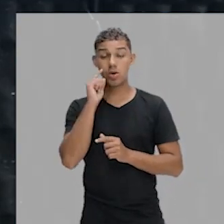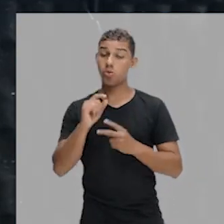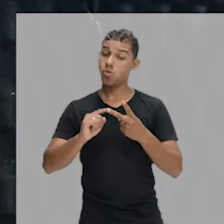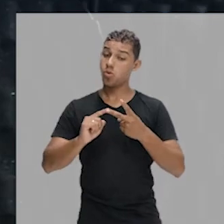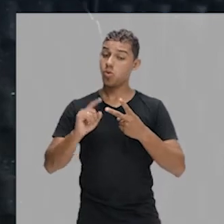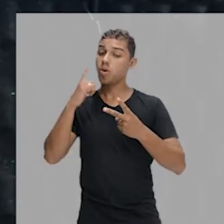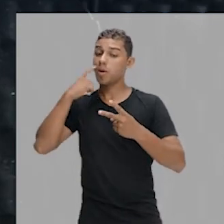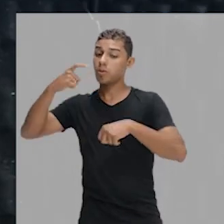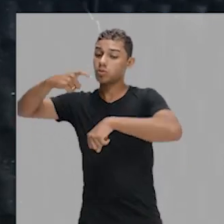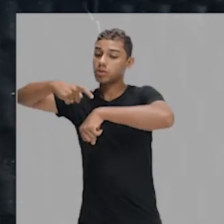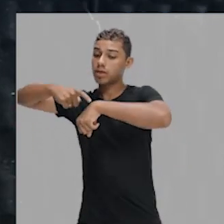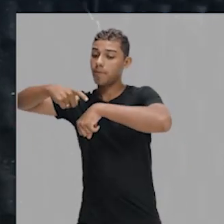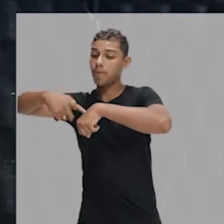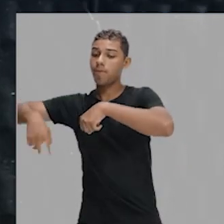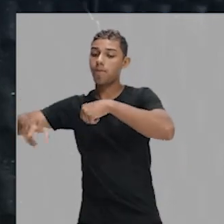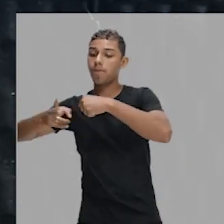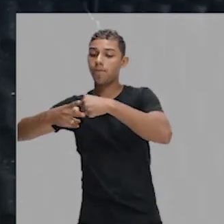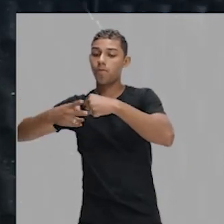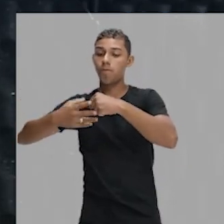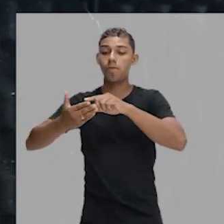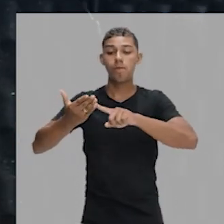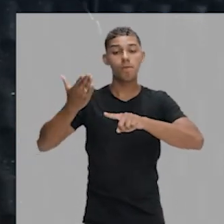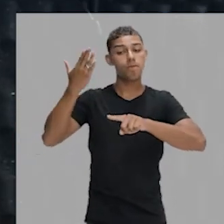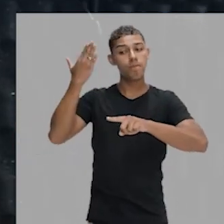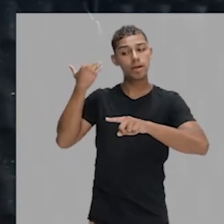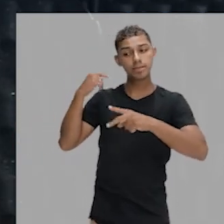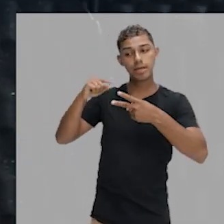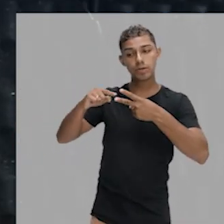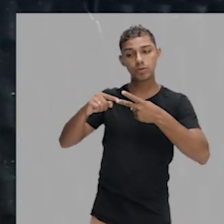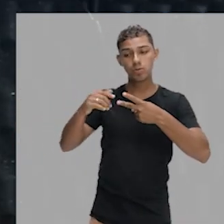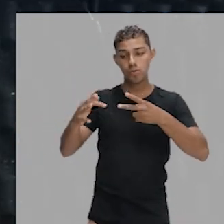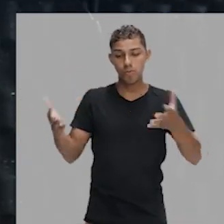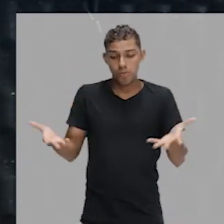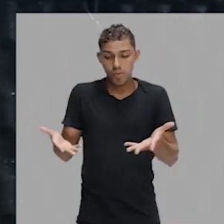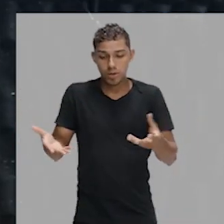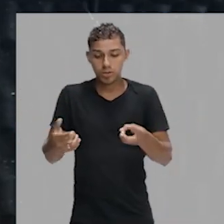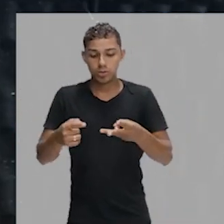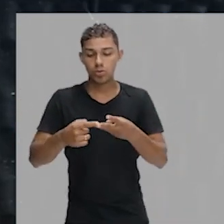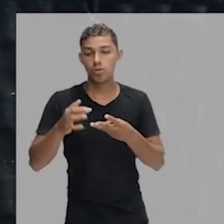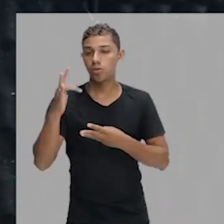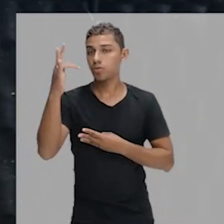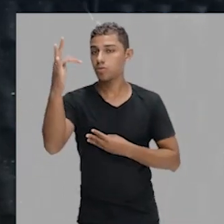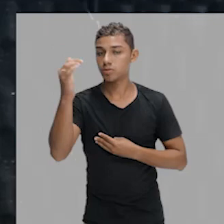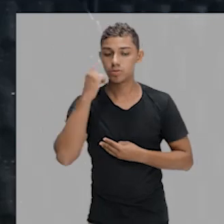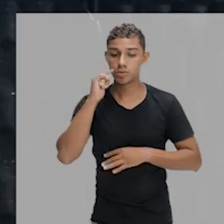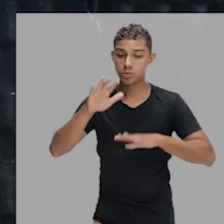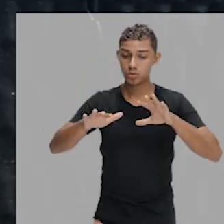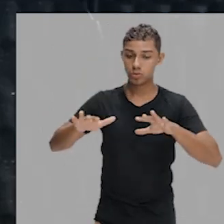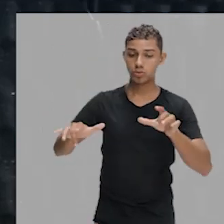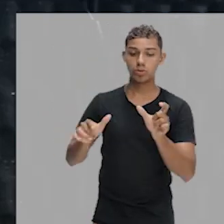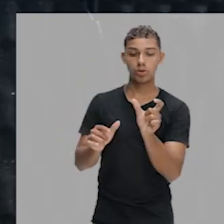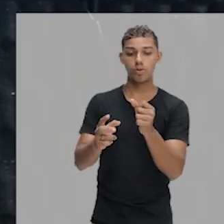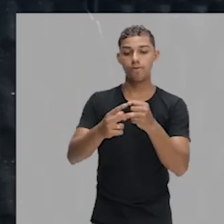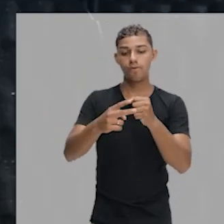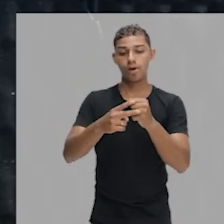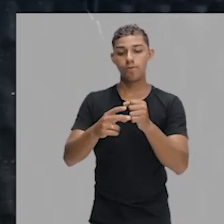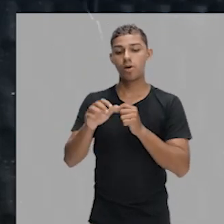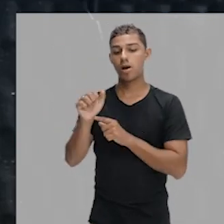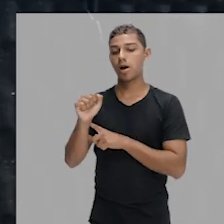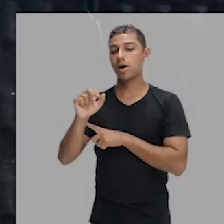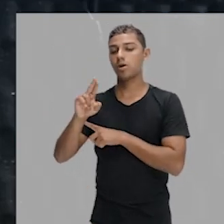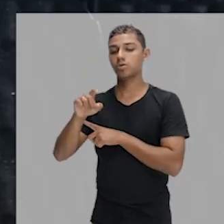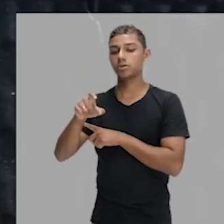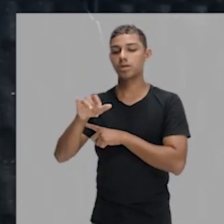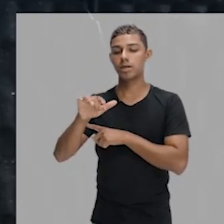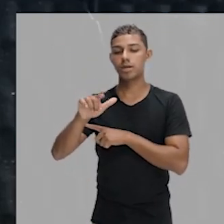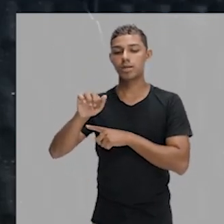verbal. Porque o que acontece? Cada um dos tempos verbais que nós temos, ele possui um verbo auxiliar específico. Vocês vão ver agora